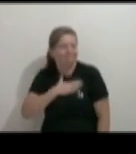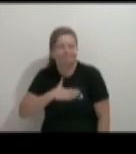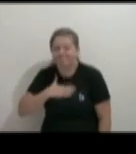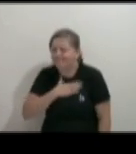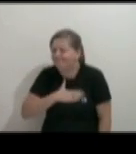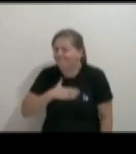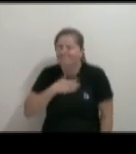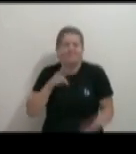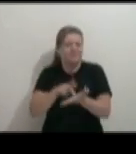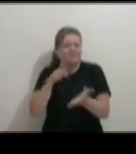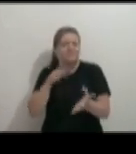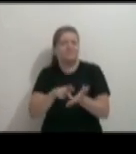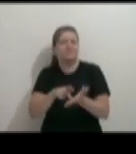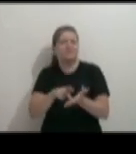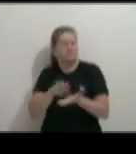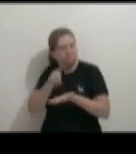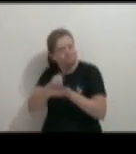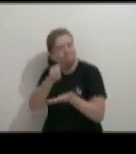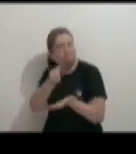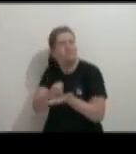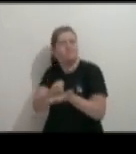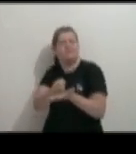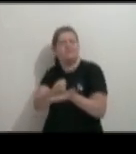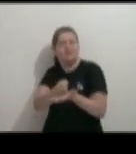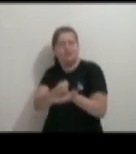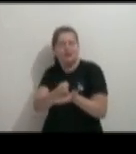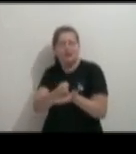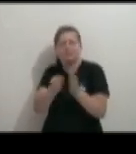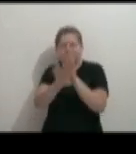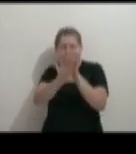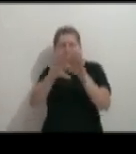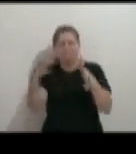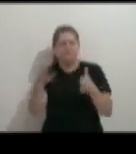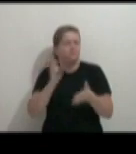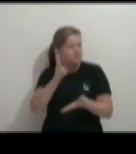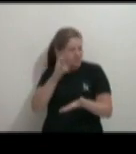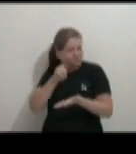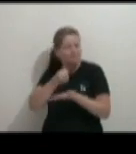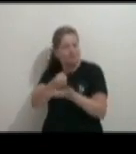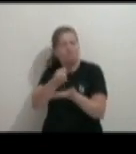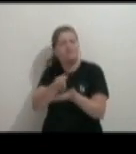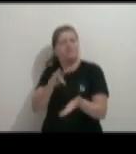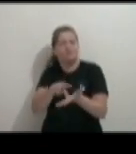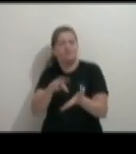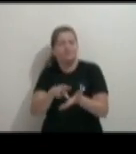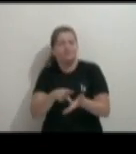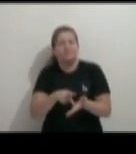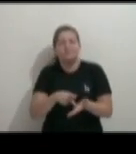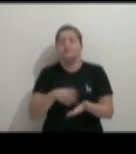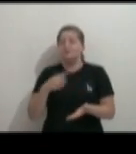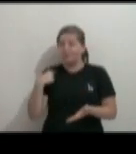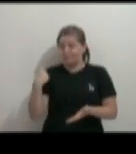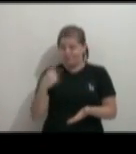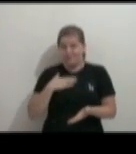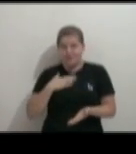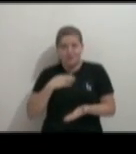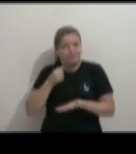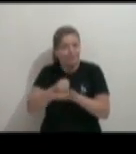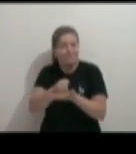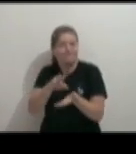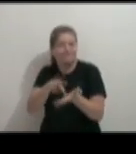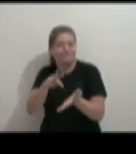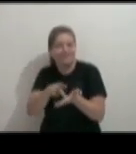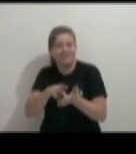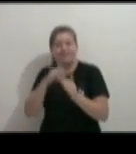satisfação, eu estou satisfeita também de participar deste grande evento. No que eu pudesse, eu vou colaborar. Só foi apoio, Tinha que